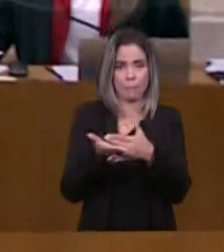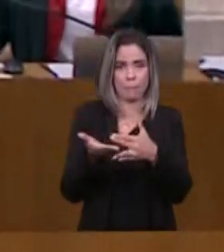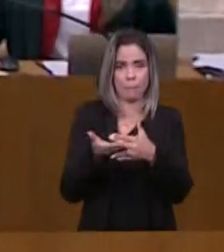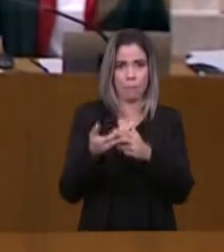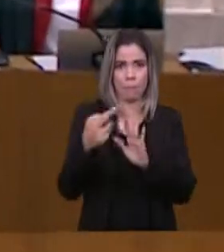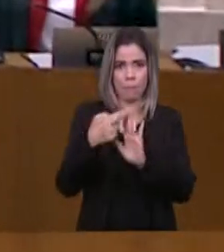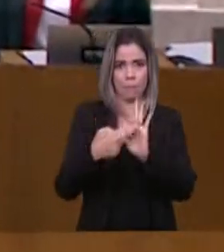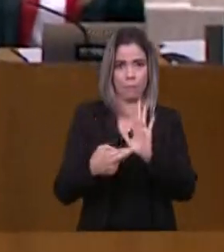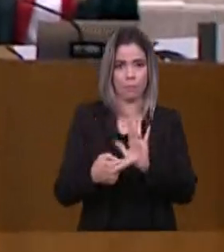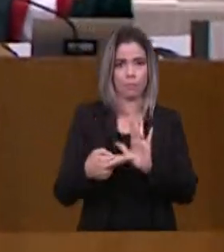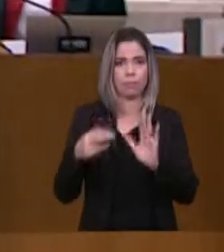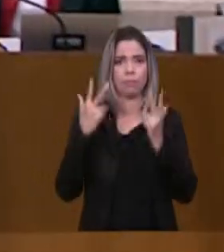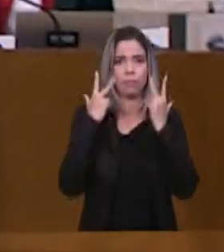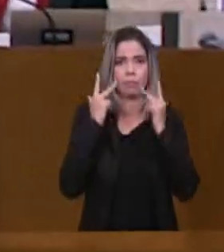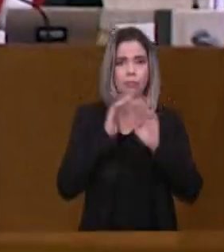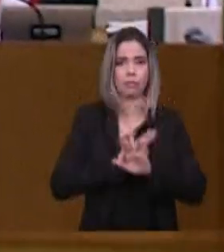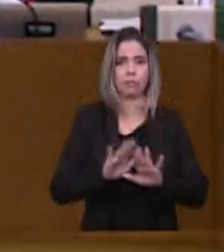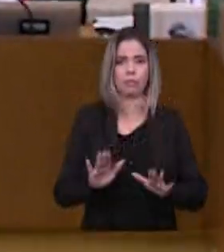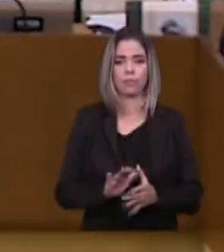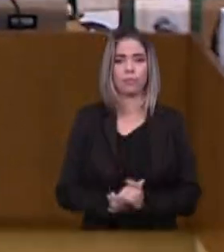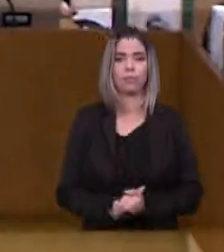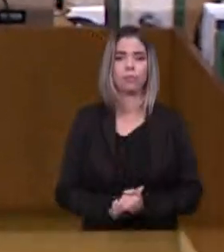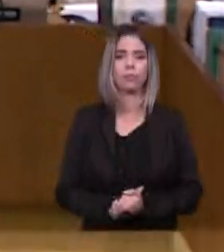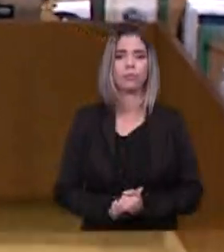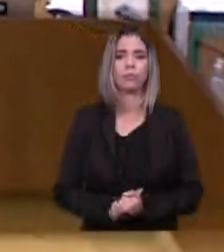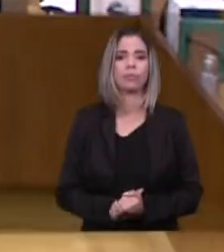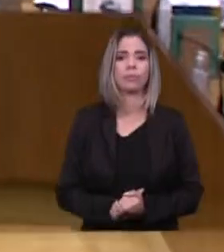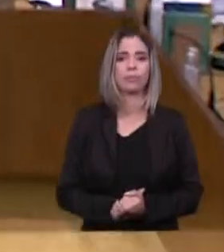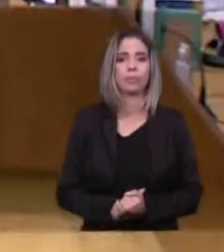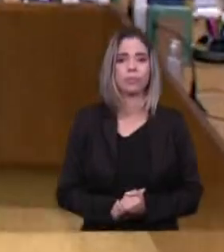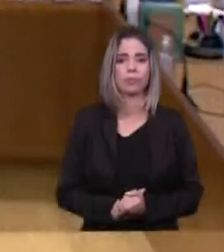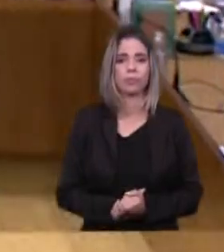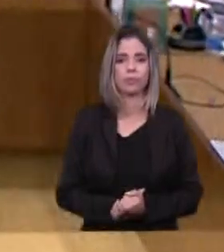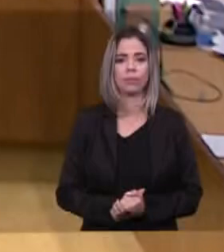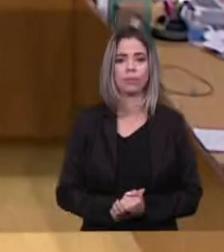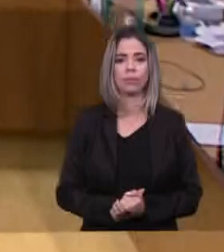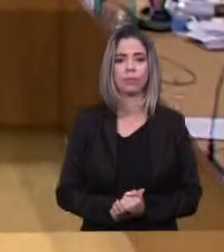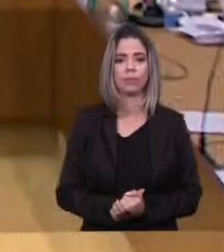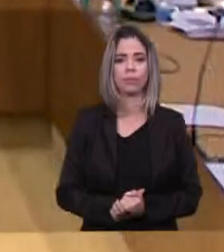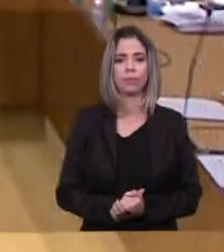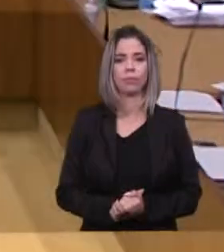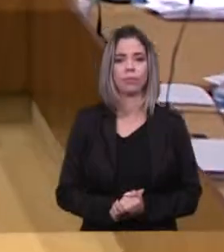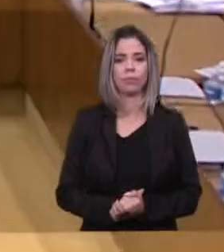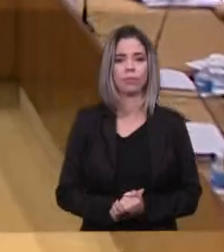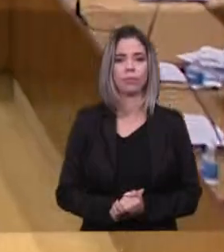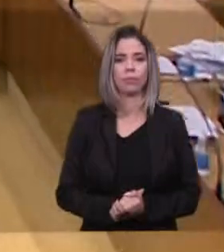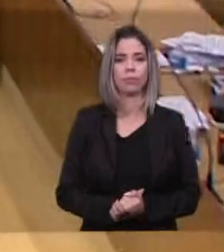da letra U invertida, a excelentíssima senhora ministra Rosa Weber suspende a sessão pelo tempo regimental.